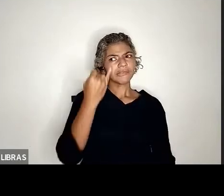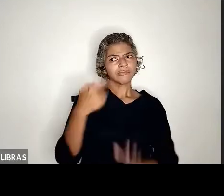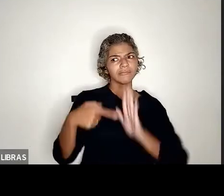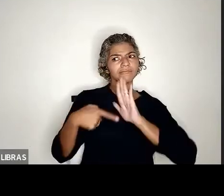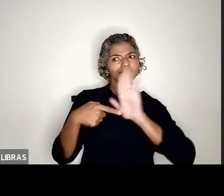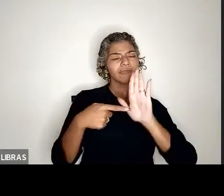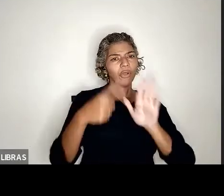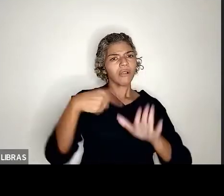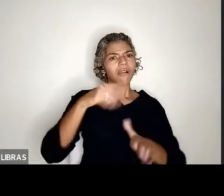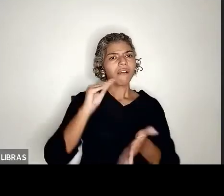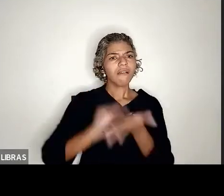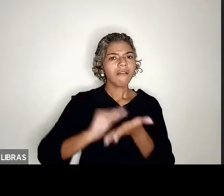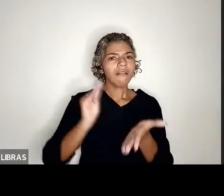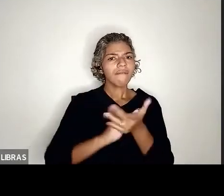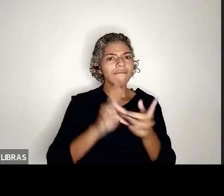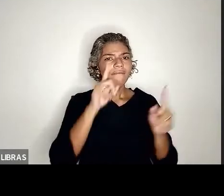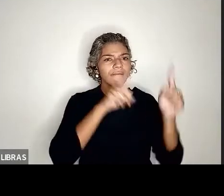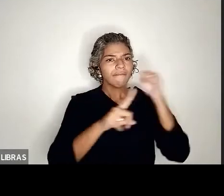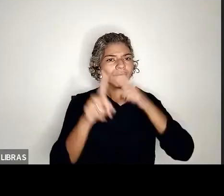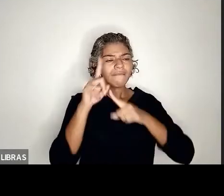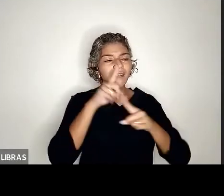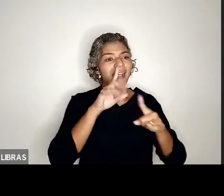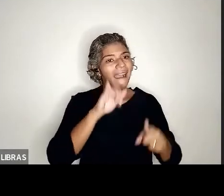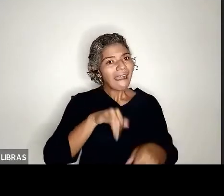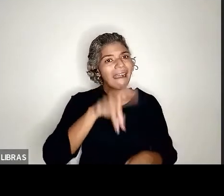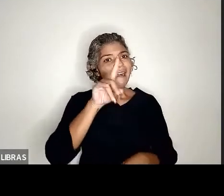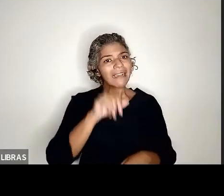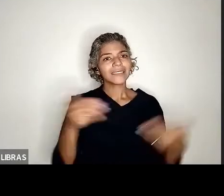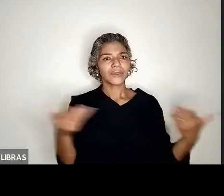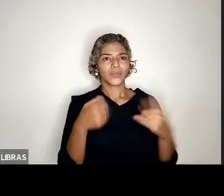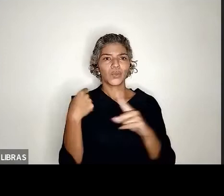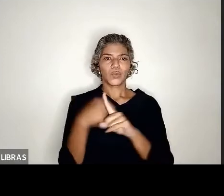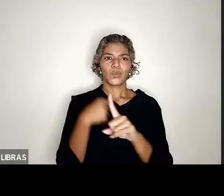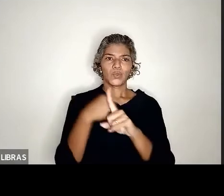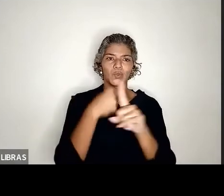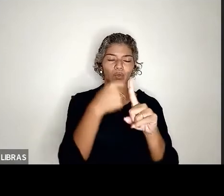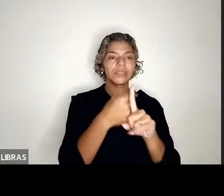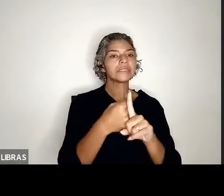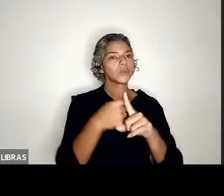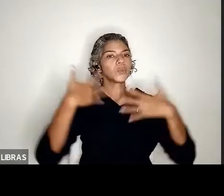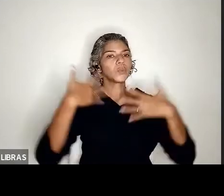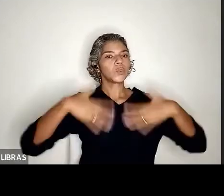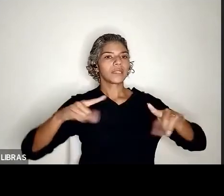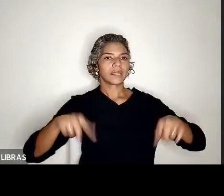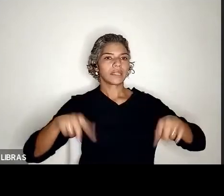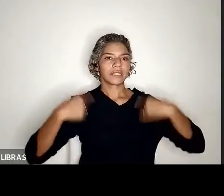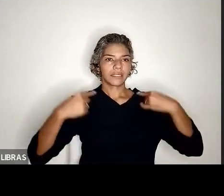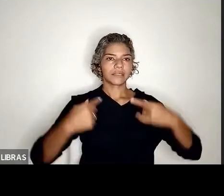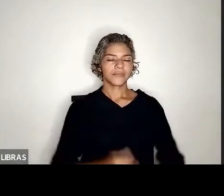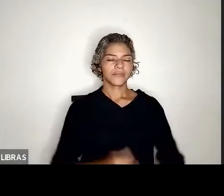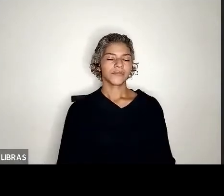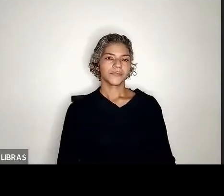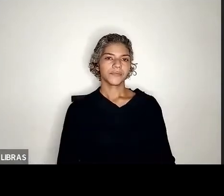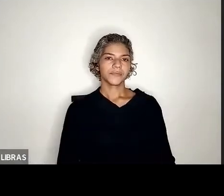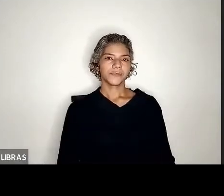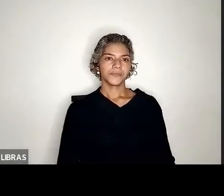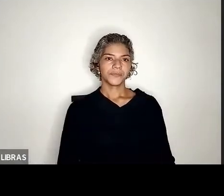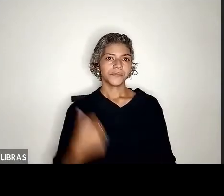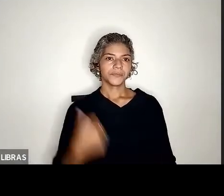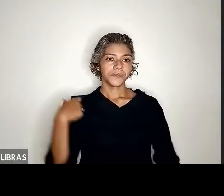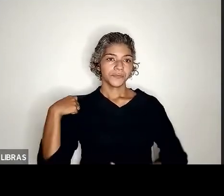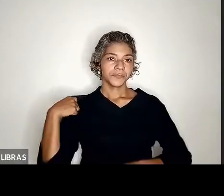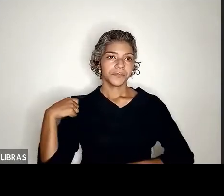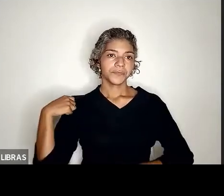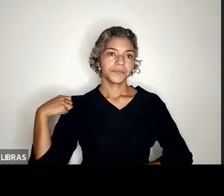grande ainda é a nossa luta e os desafios que a gente tem pela frente. Então, foi baseado nesse